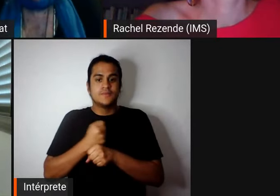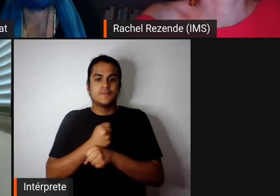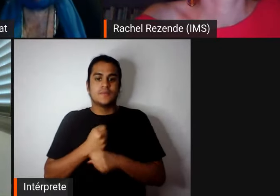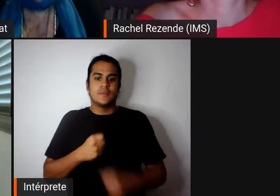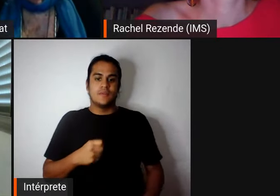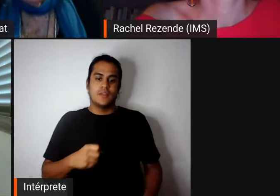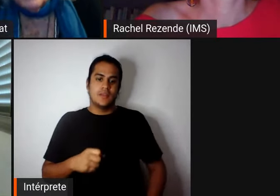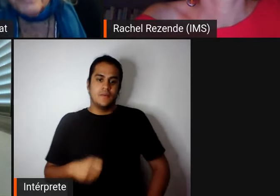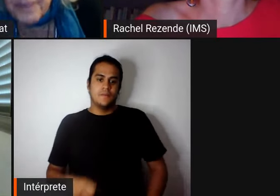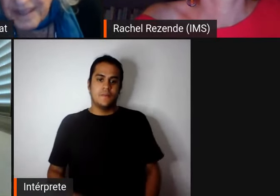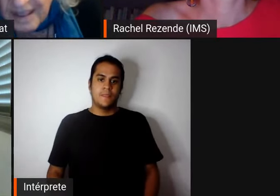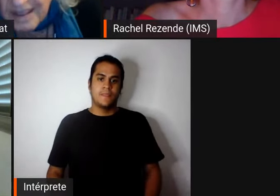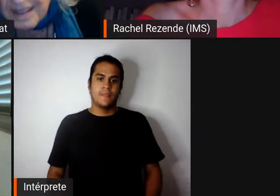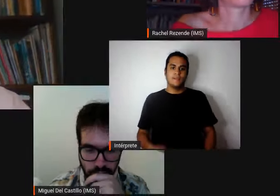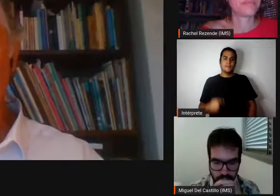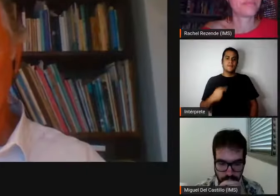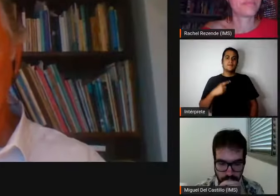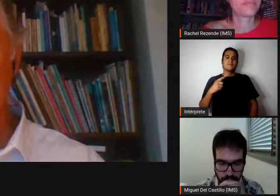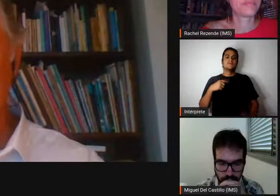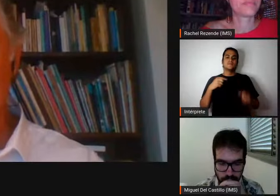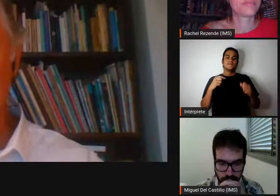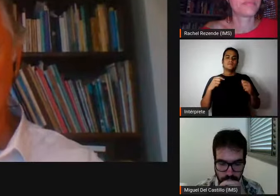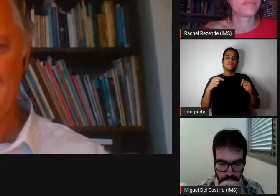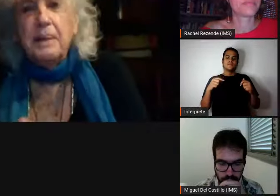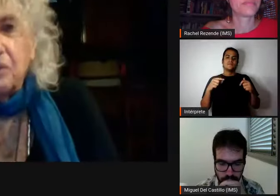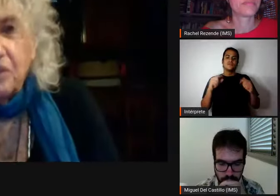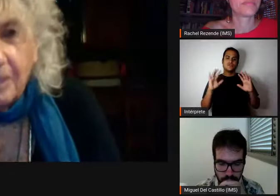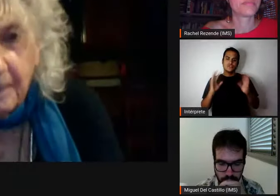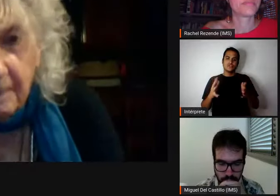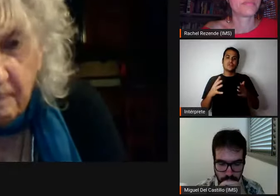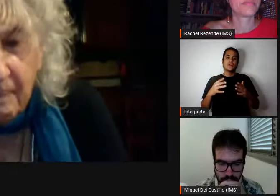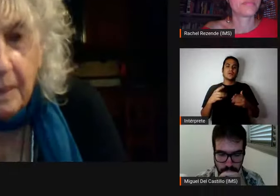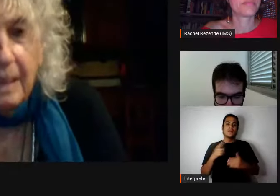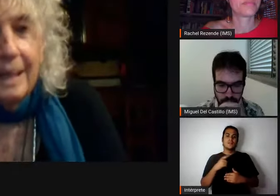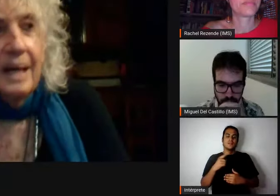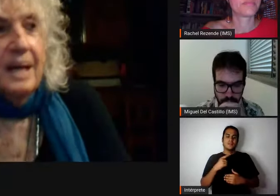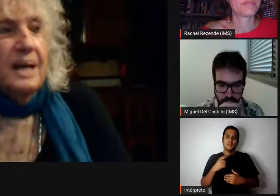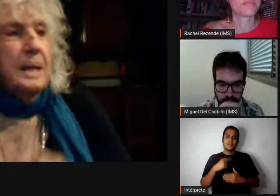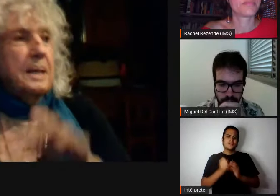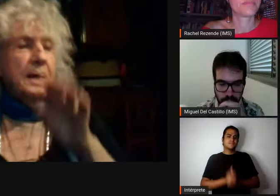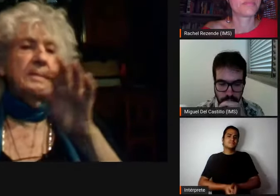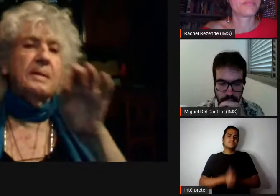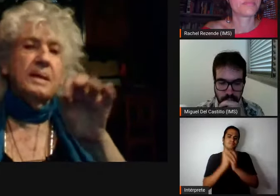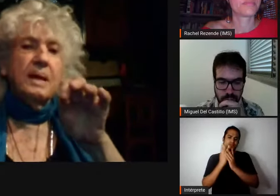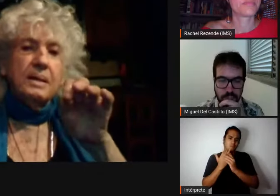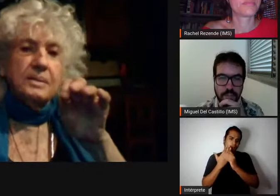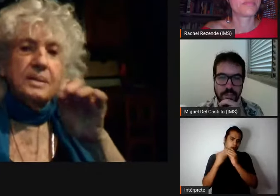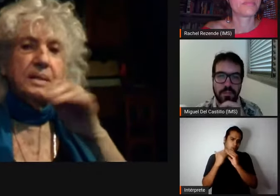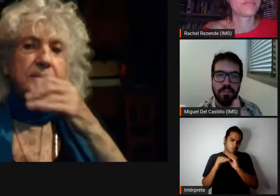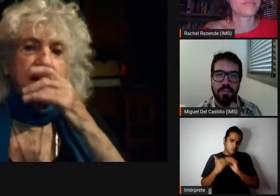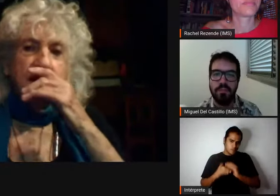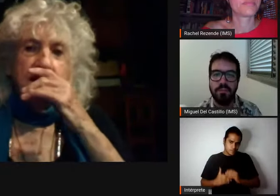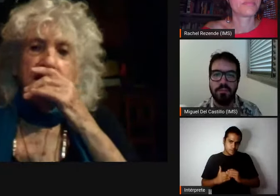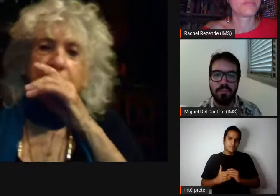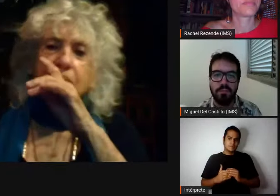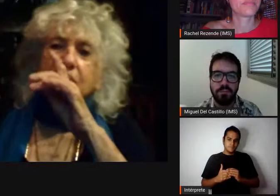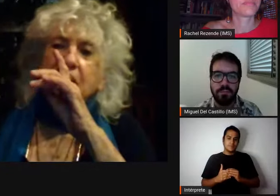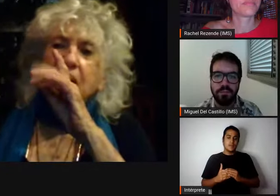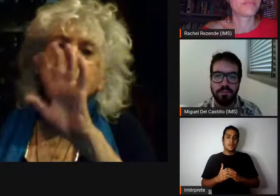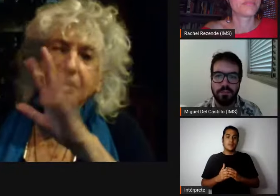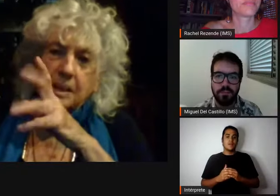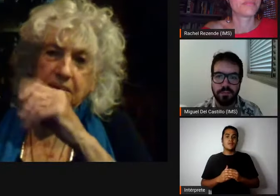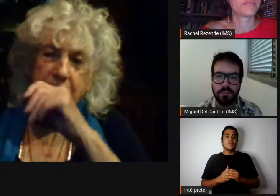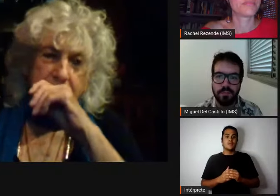com Felipe Lafé, que eu chamo de Pitch. E aqui a gente,